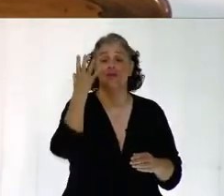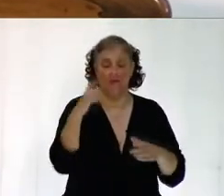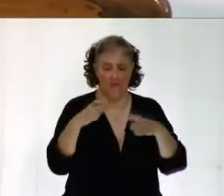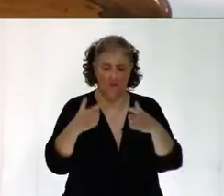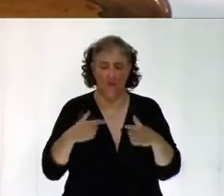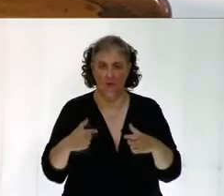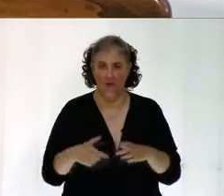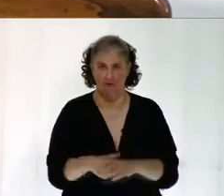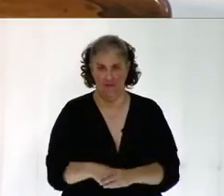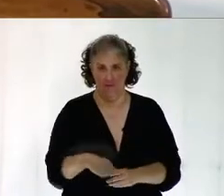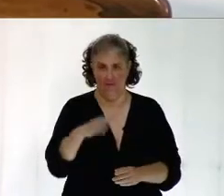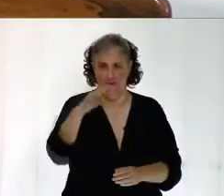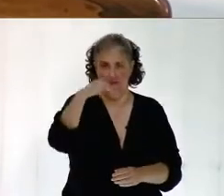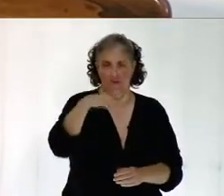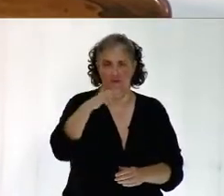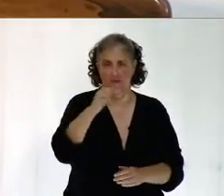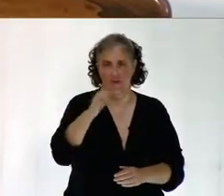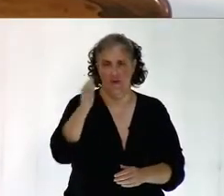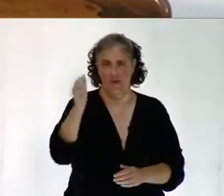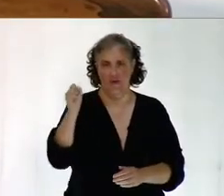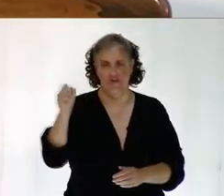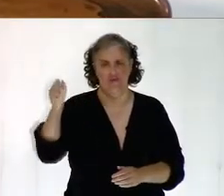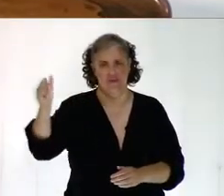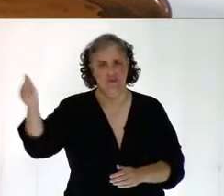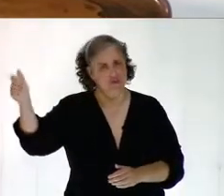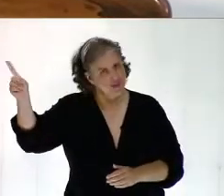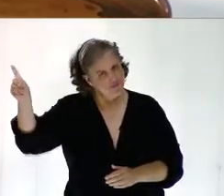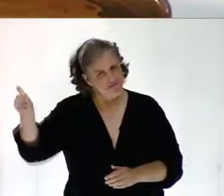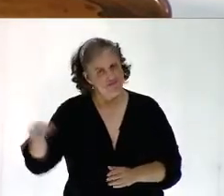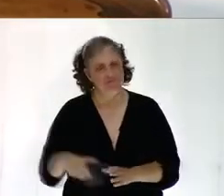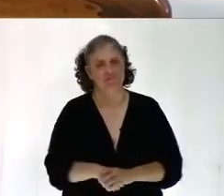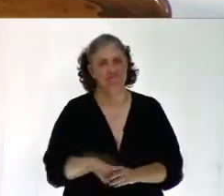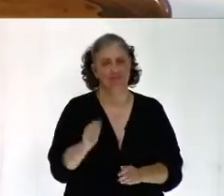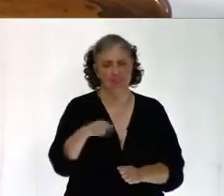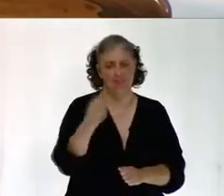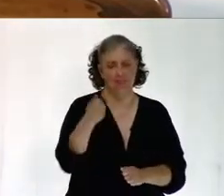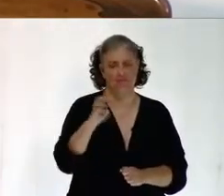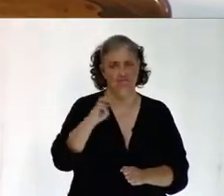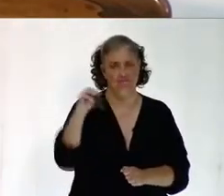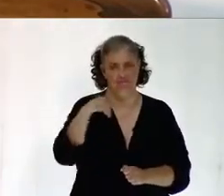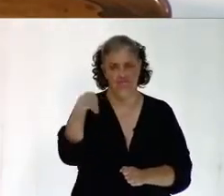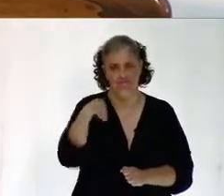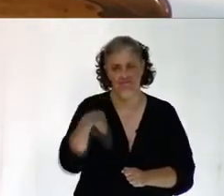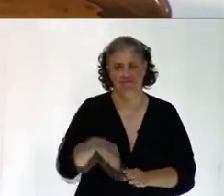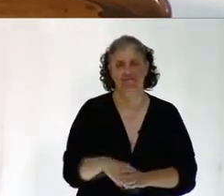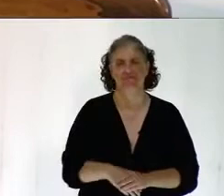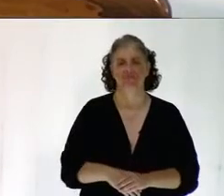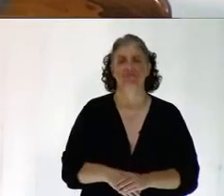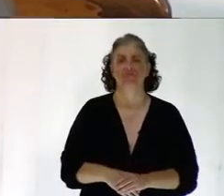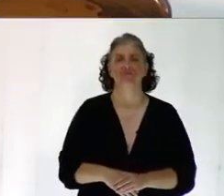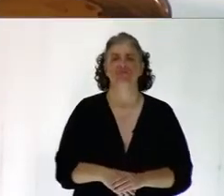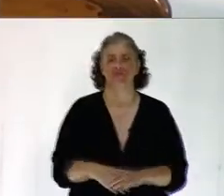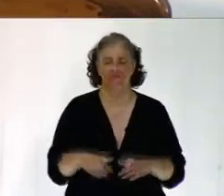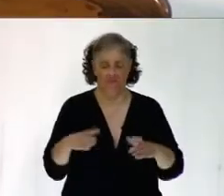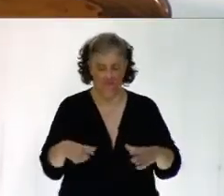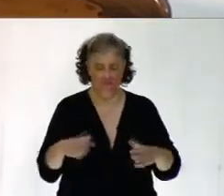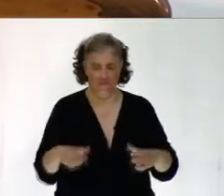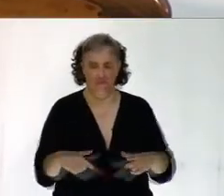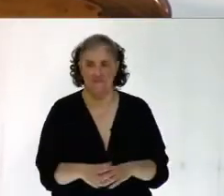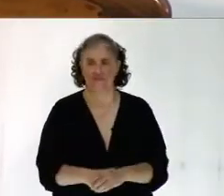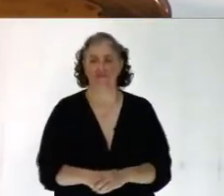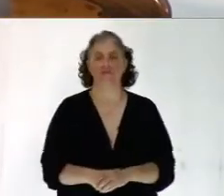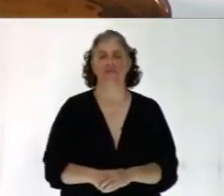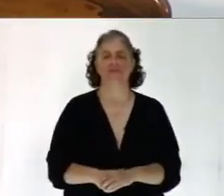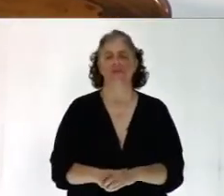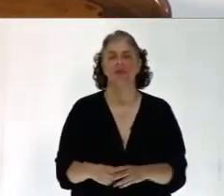jesus diz ao diabo não tenta o senhor teu deus a recorrendo a deuteronômio 6 que moisés havia dito não tenta o senhor teu deus como